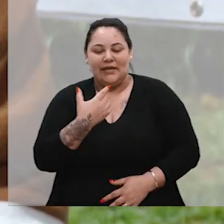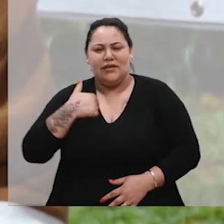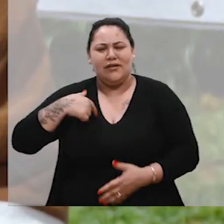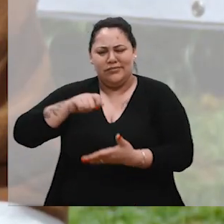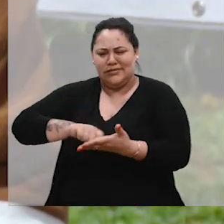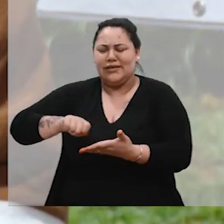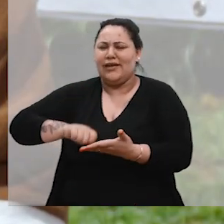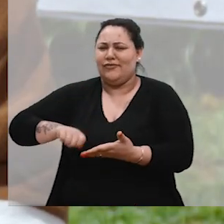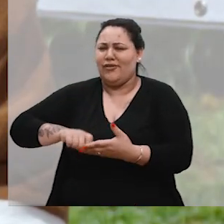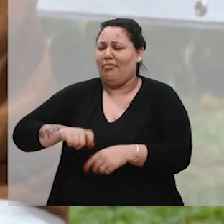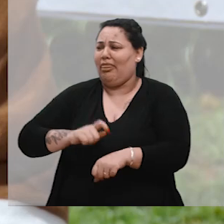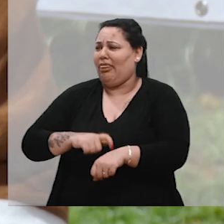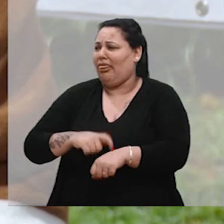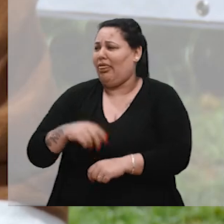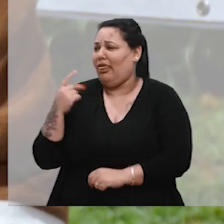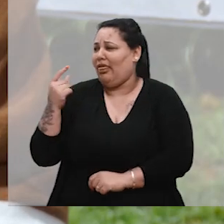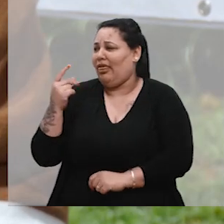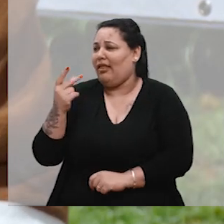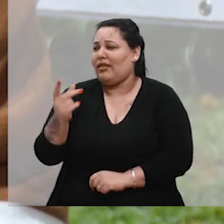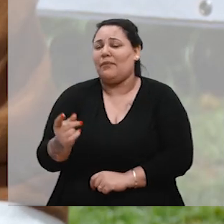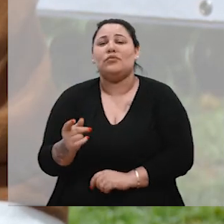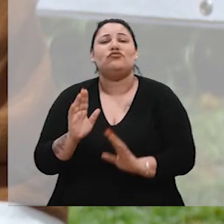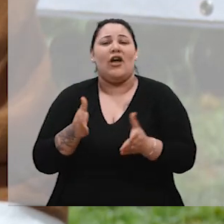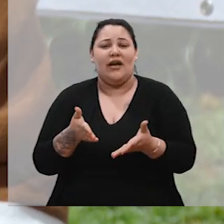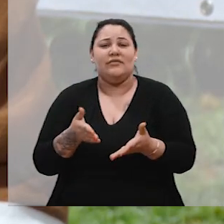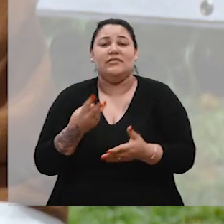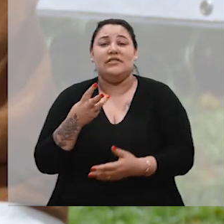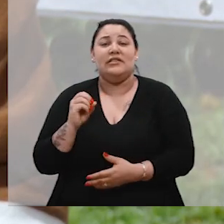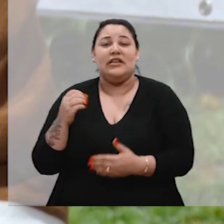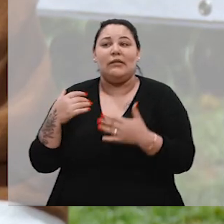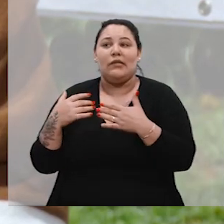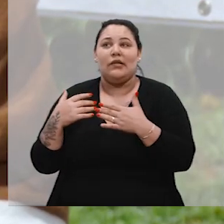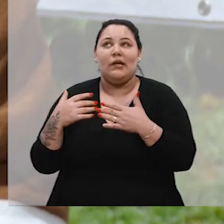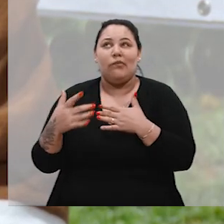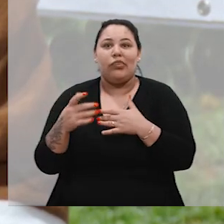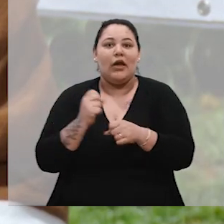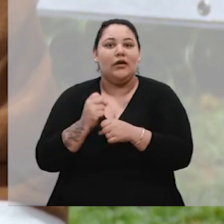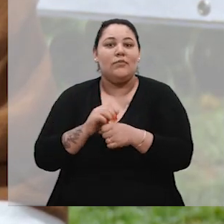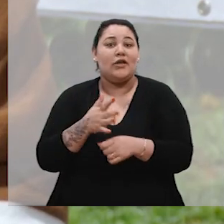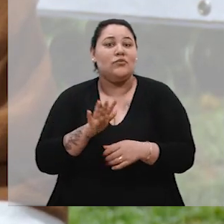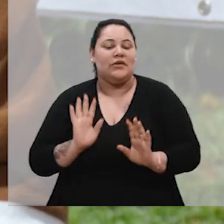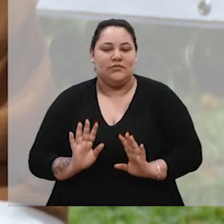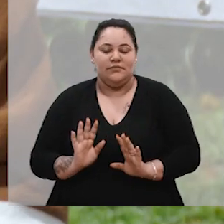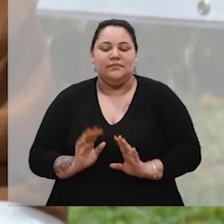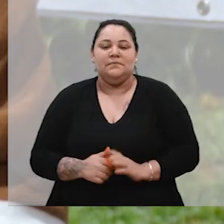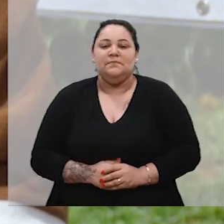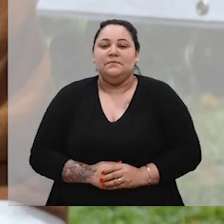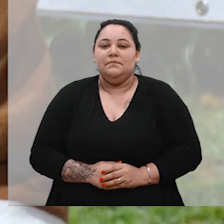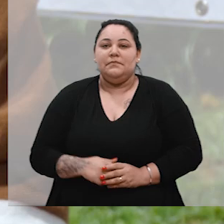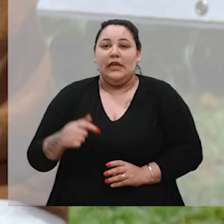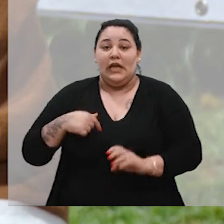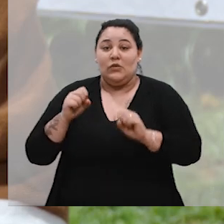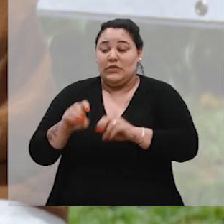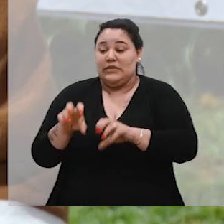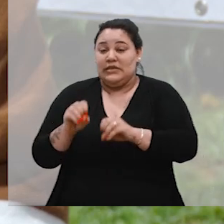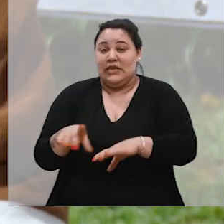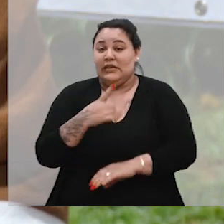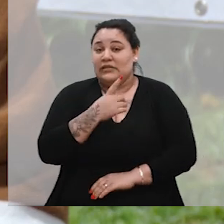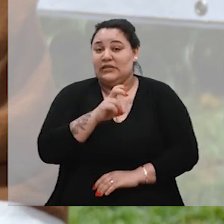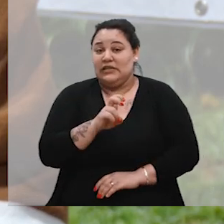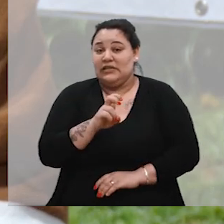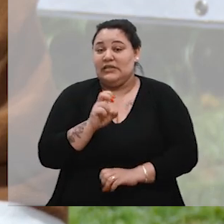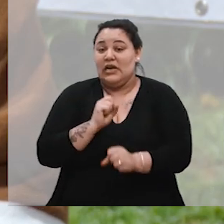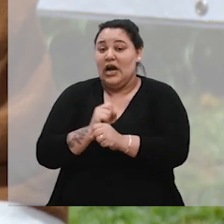Bem, eu escrevo já há bastante tempo. Há 30 anos, 31 anos por aí. Eu lecionei